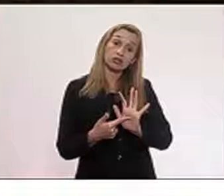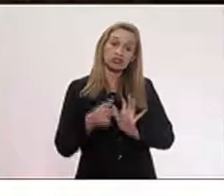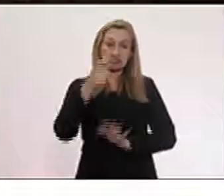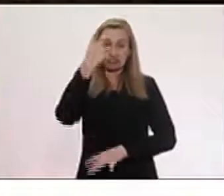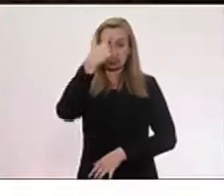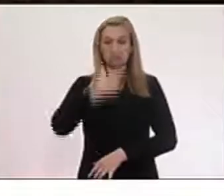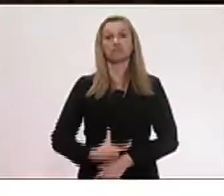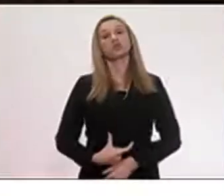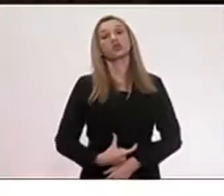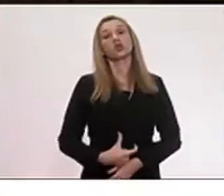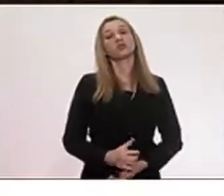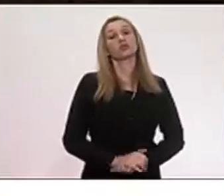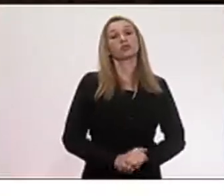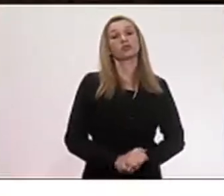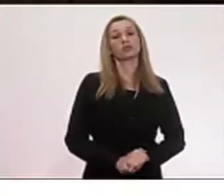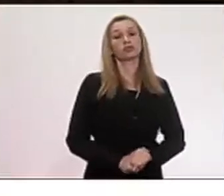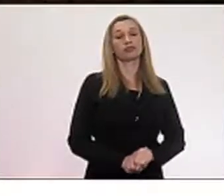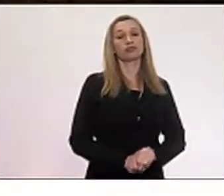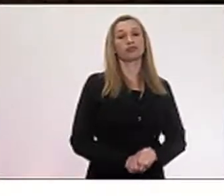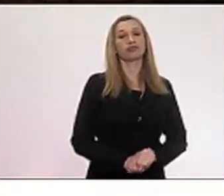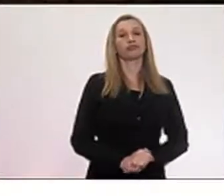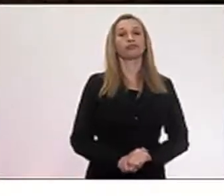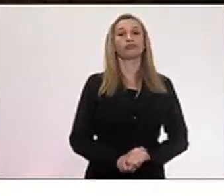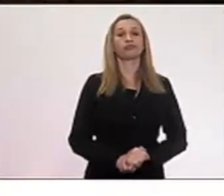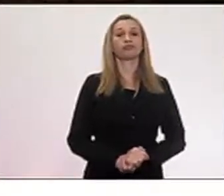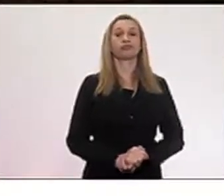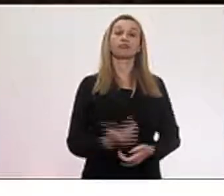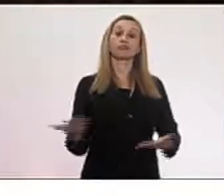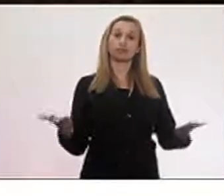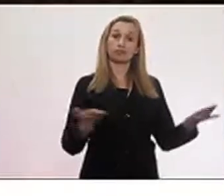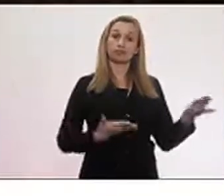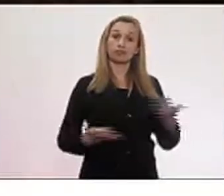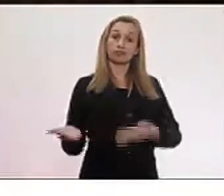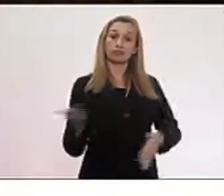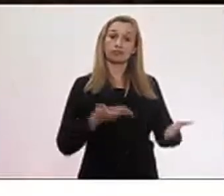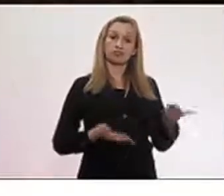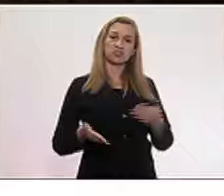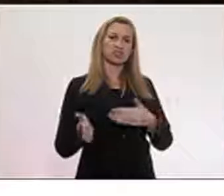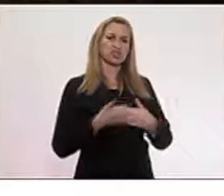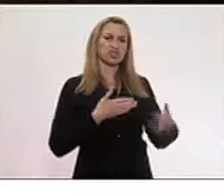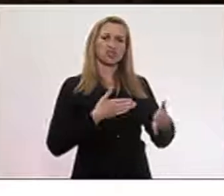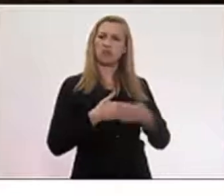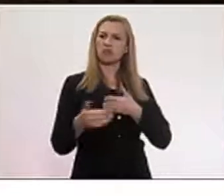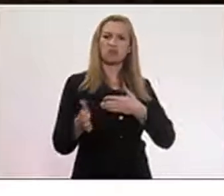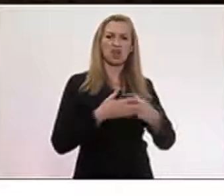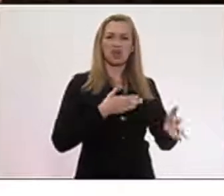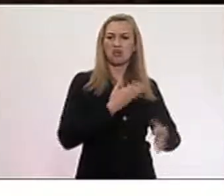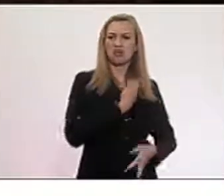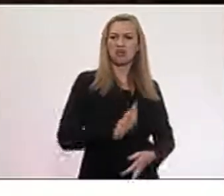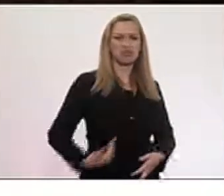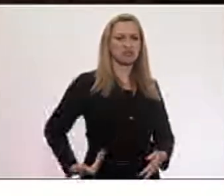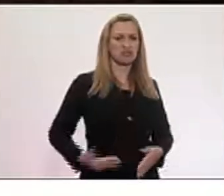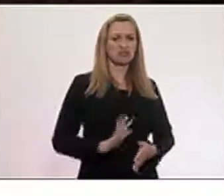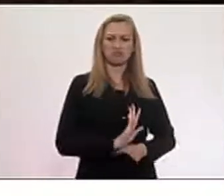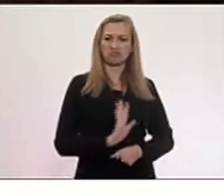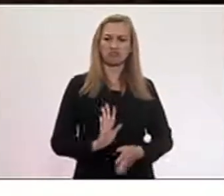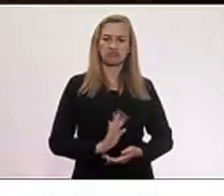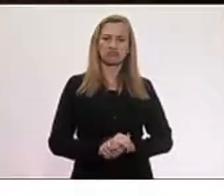postura de participar de qualquer governo.